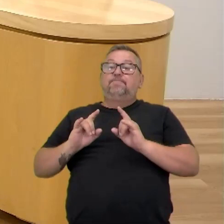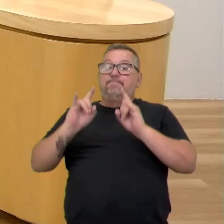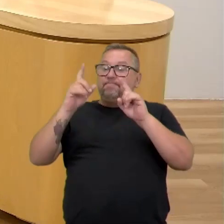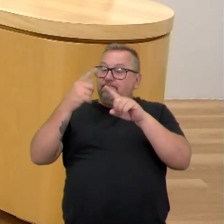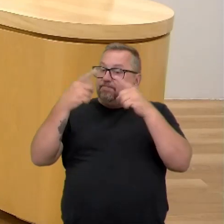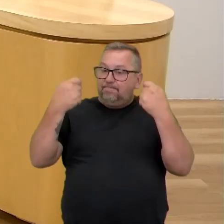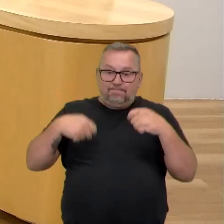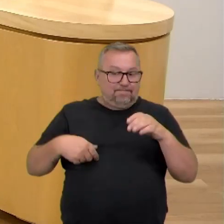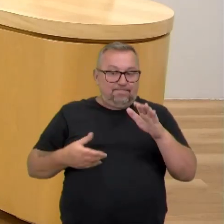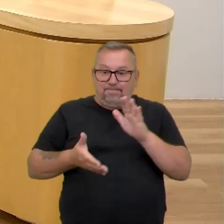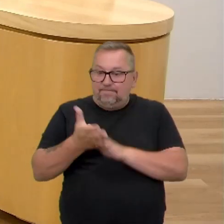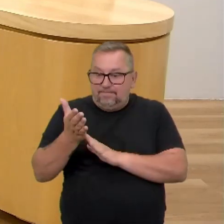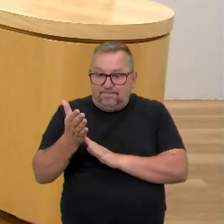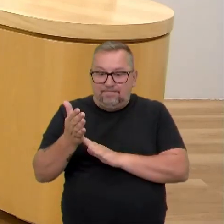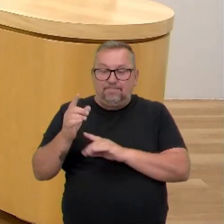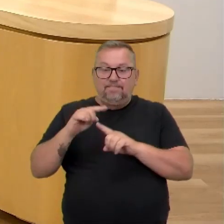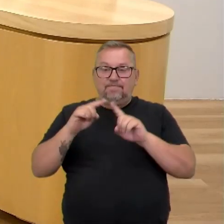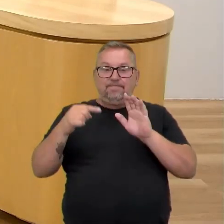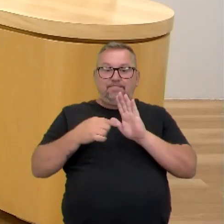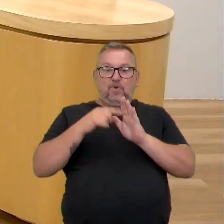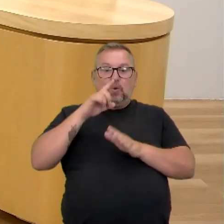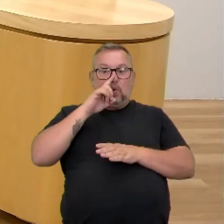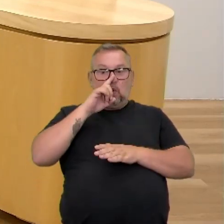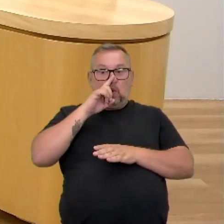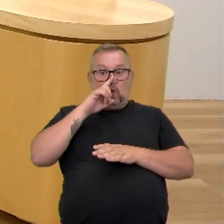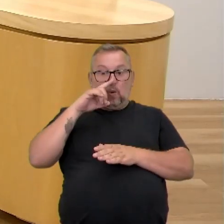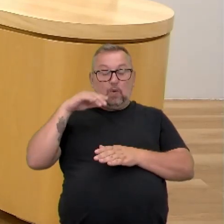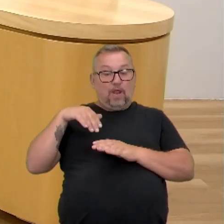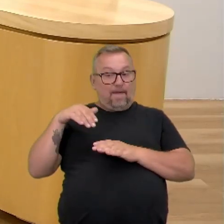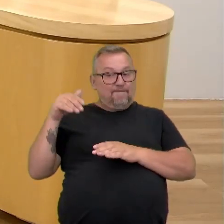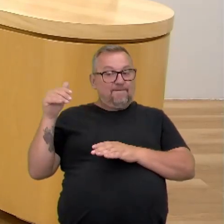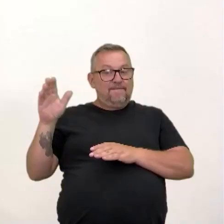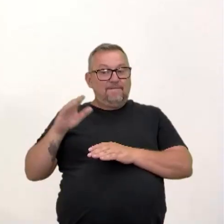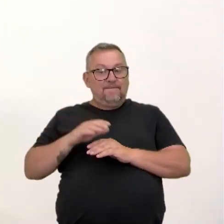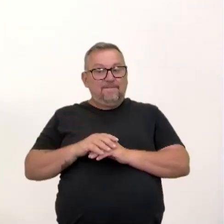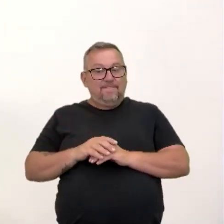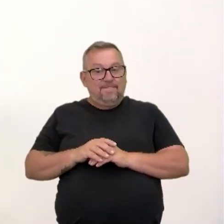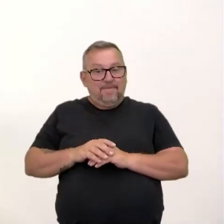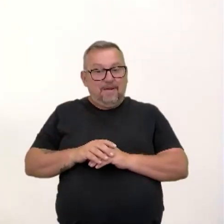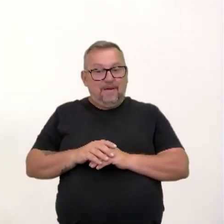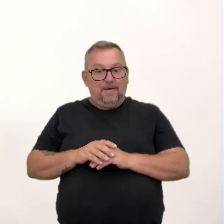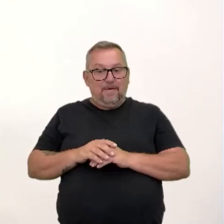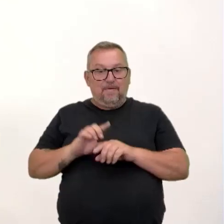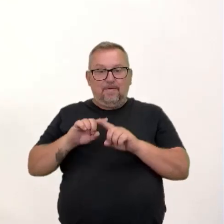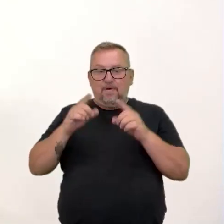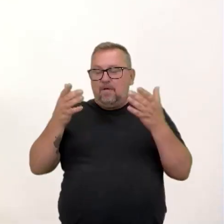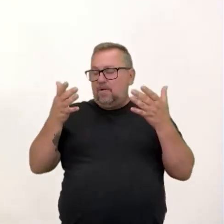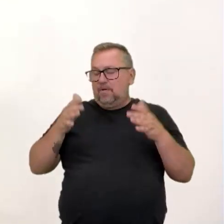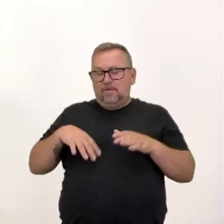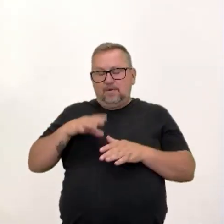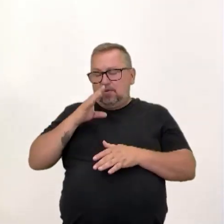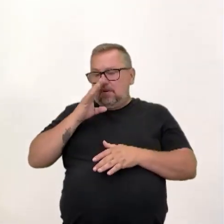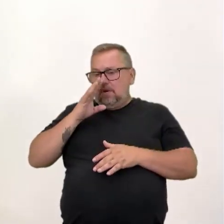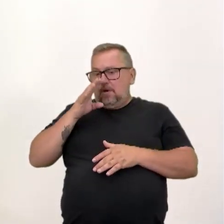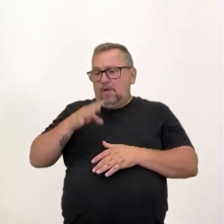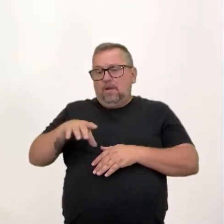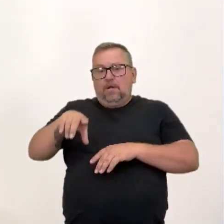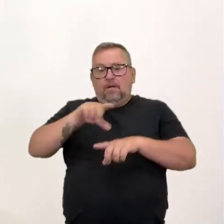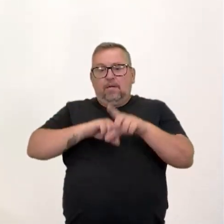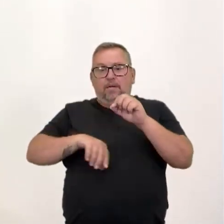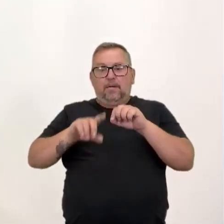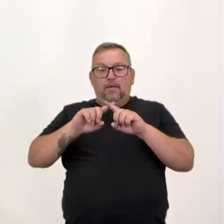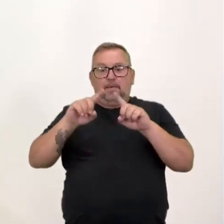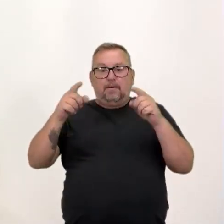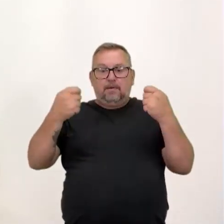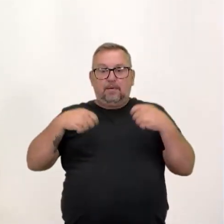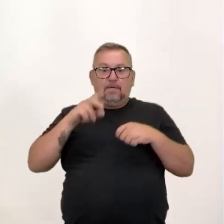não precise sair e se expor aos riscos do mundo exterior. E olha, gente, eu não quero condenar o modelo que cada um escolhe para viver, mas eu